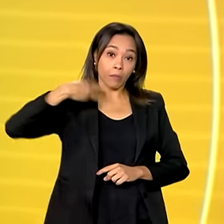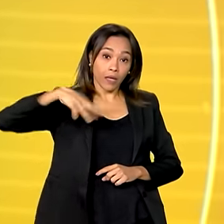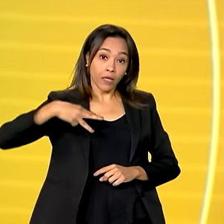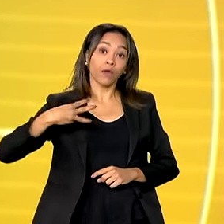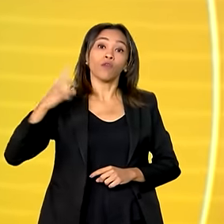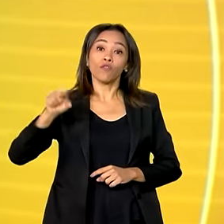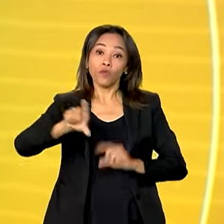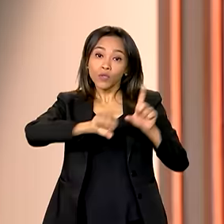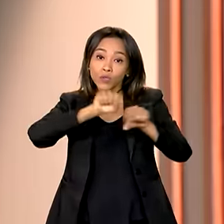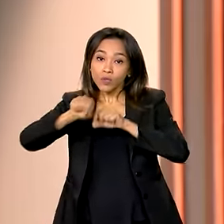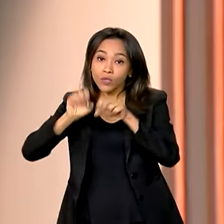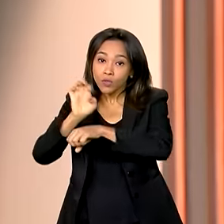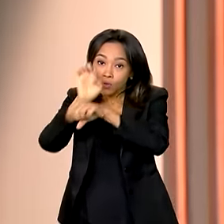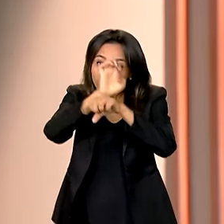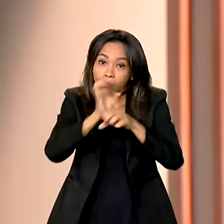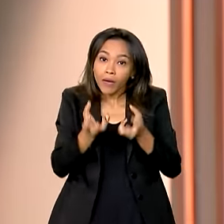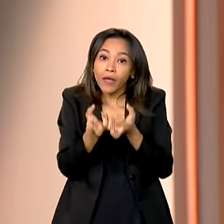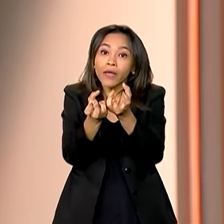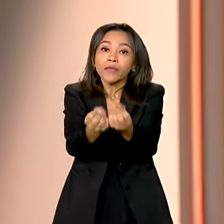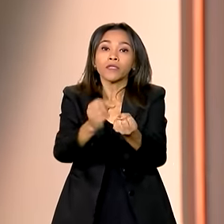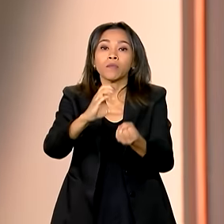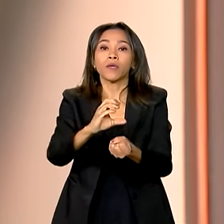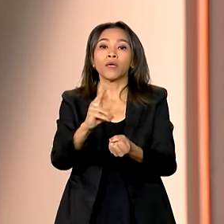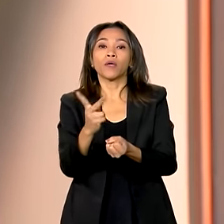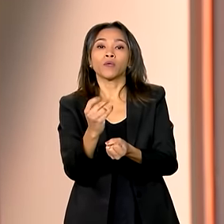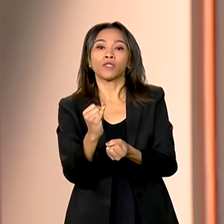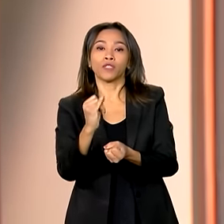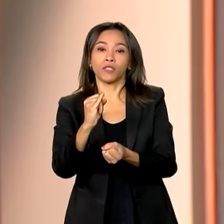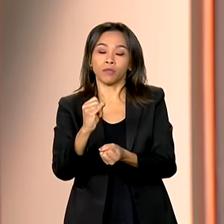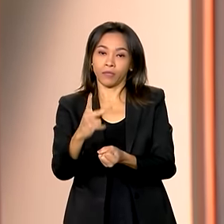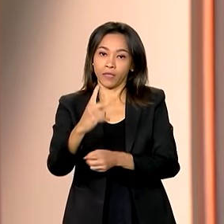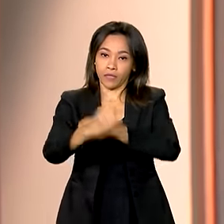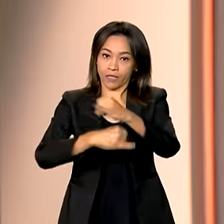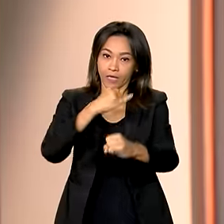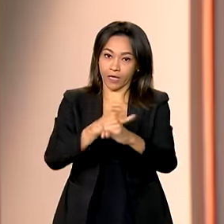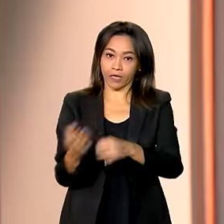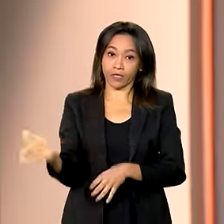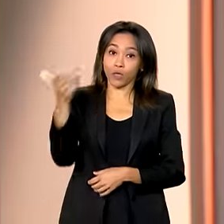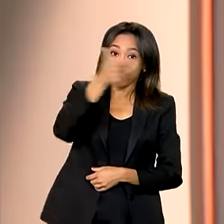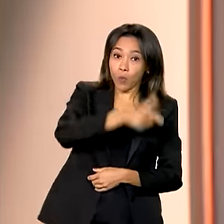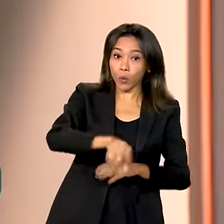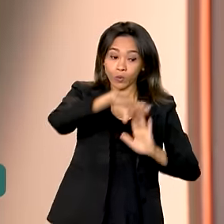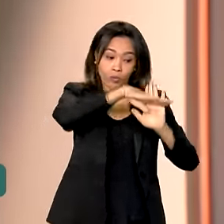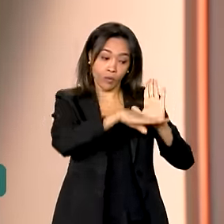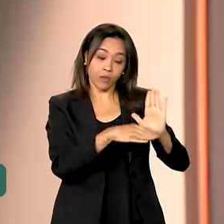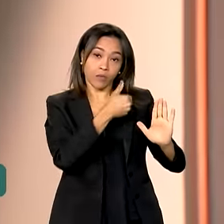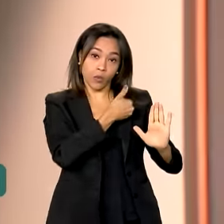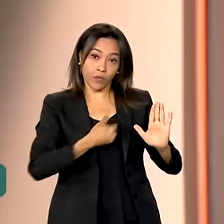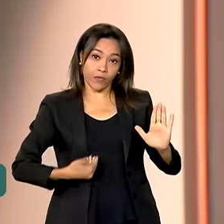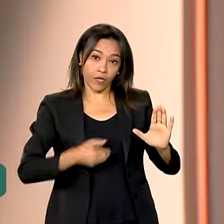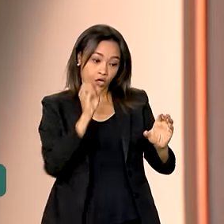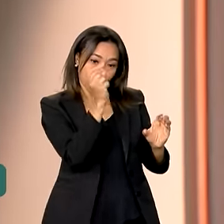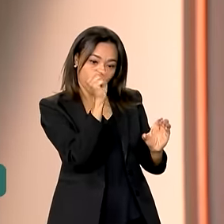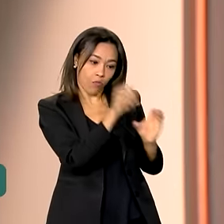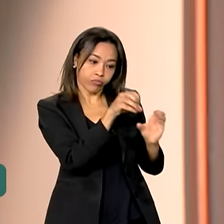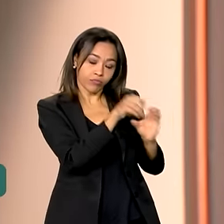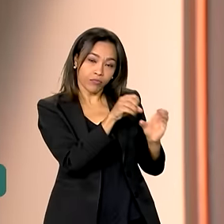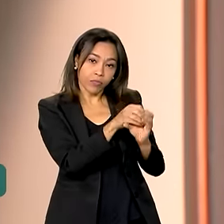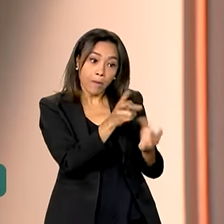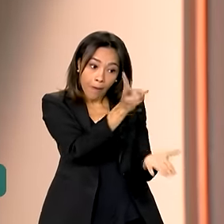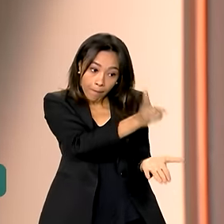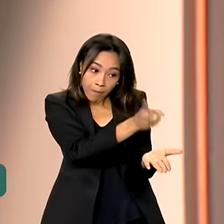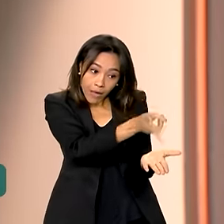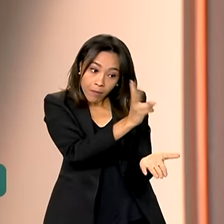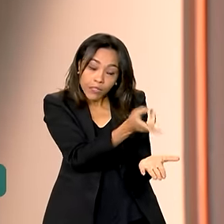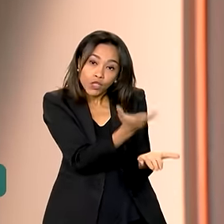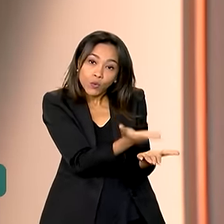os chips. E por falar em estudantes, o programa Pé de Meia, que incentiva a permanência no ensino médio, já pagou mais de